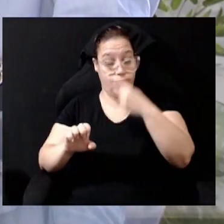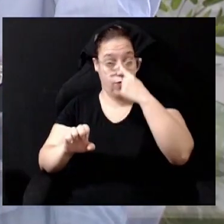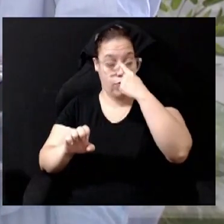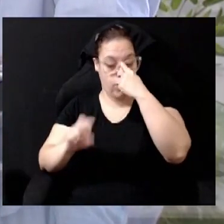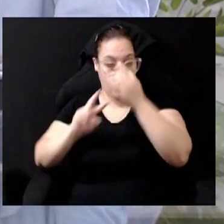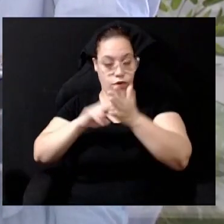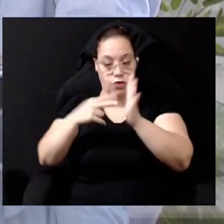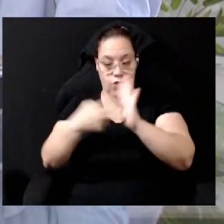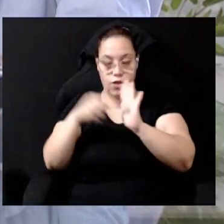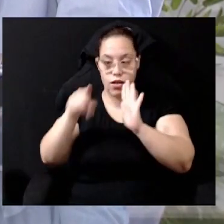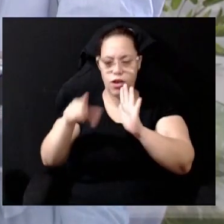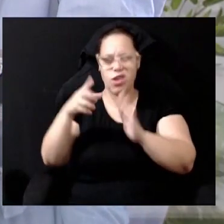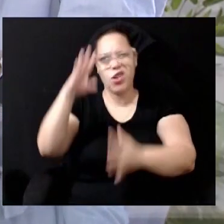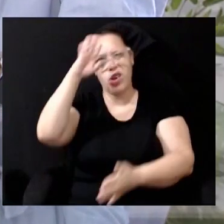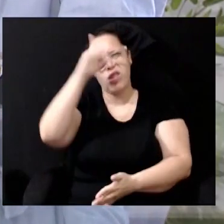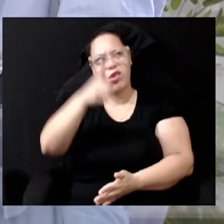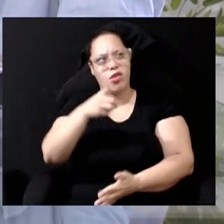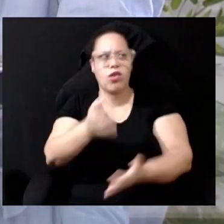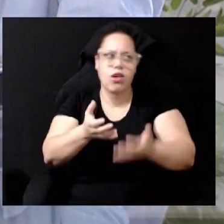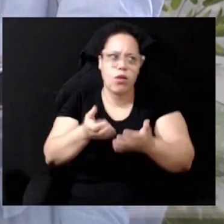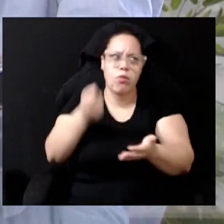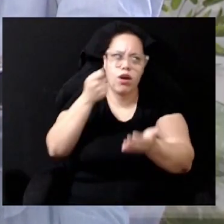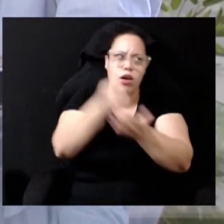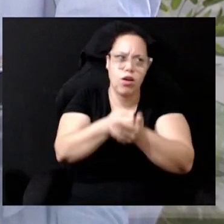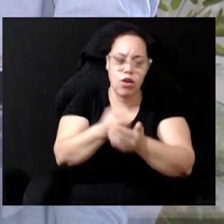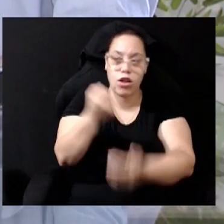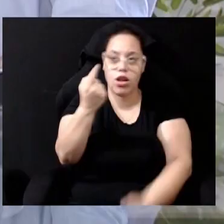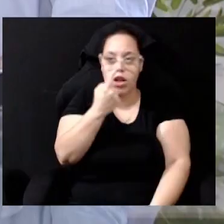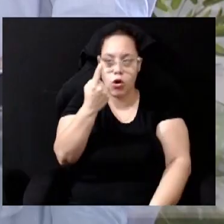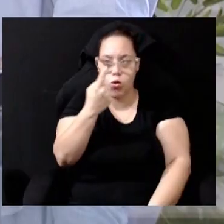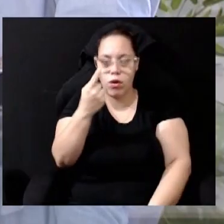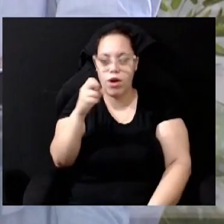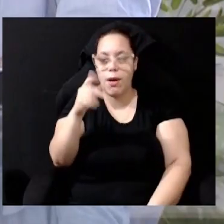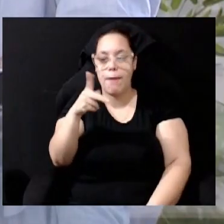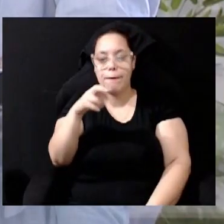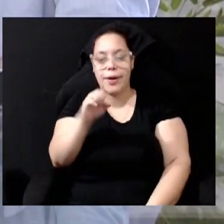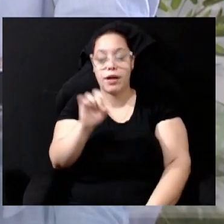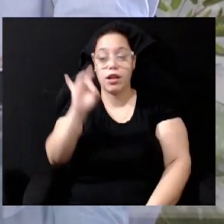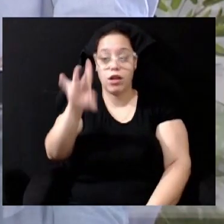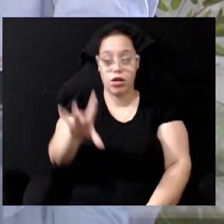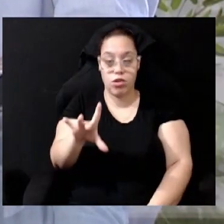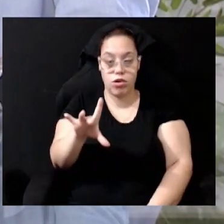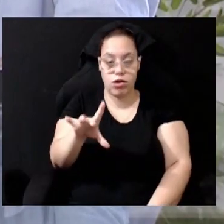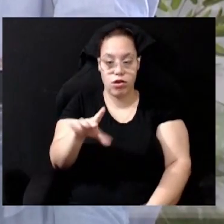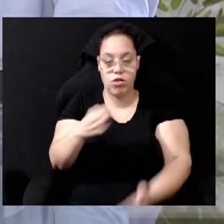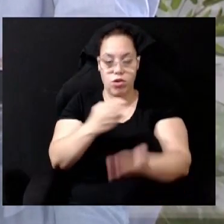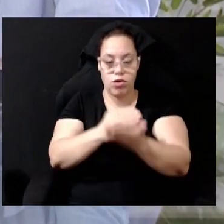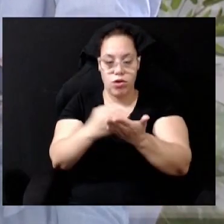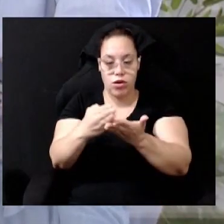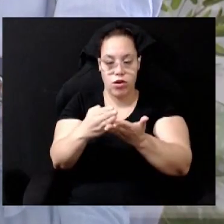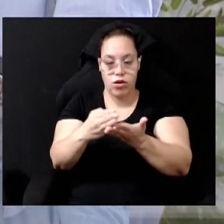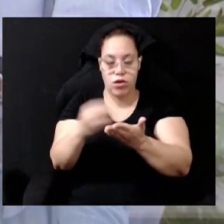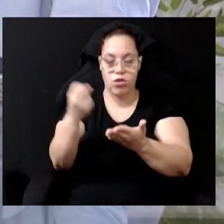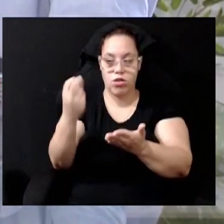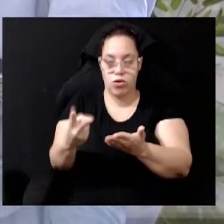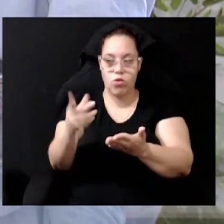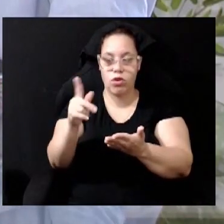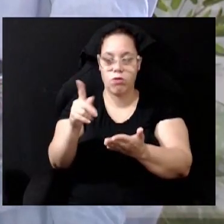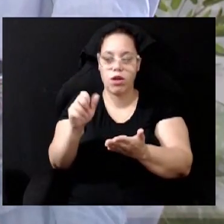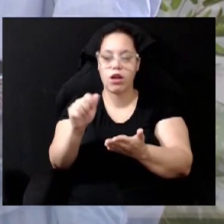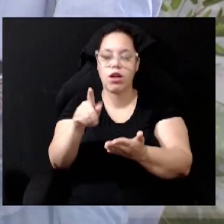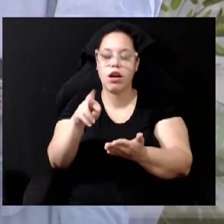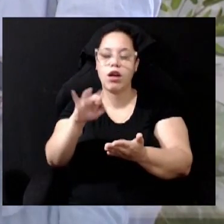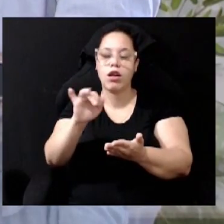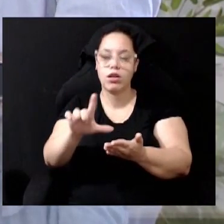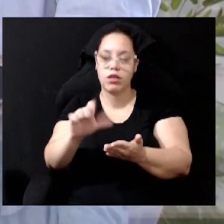quem decide se ele vai pagar em uma parcela só ou se ele vai dividir isso em 2 parcelas. A